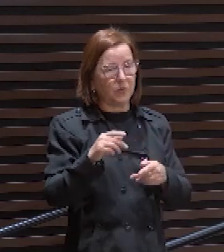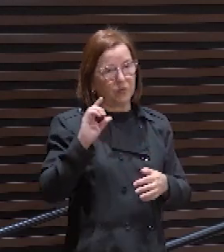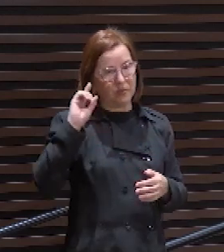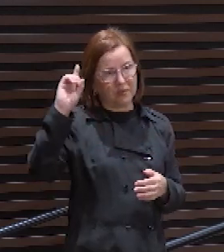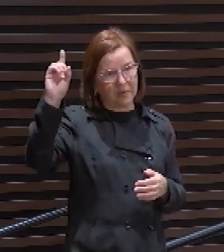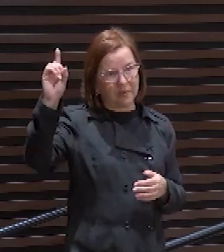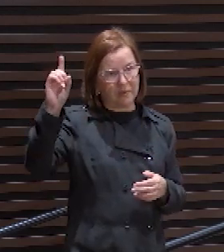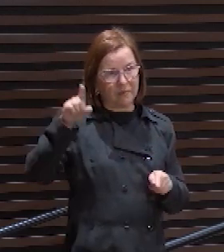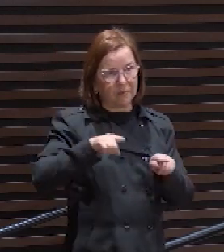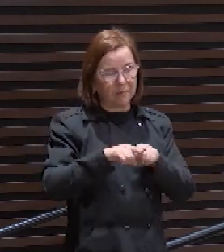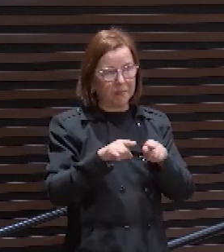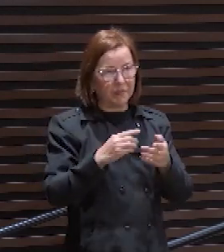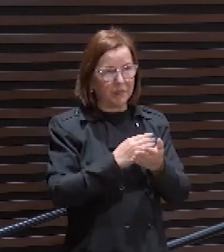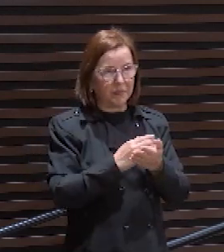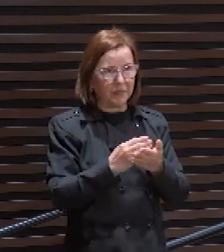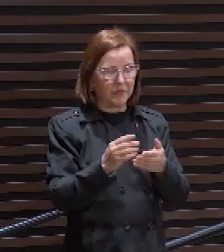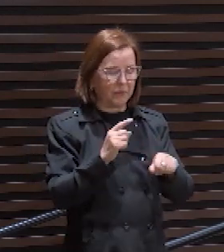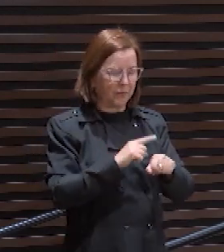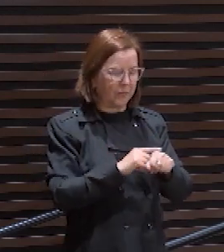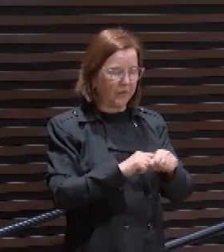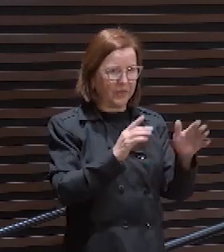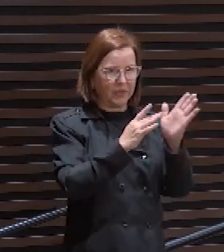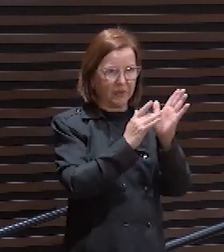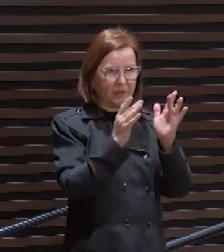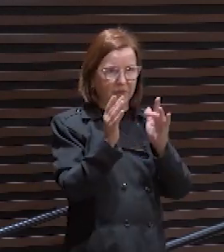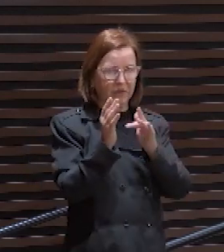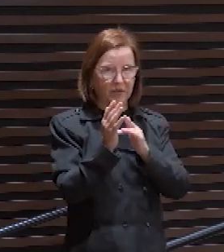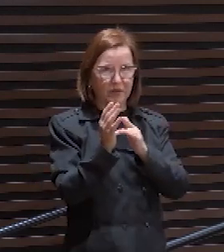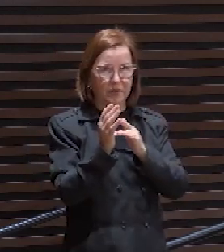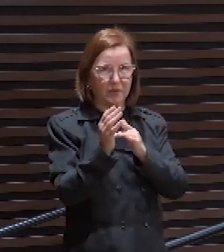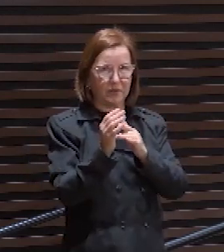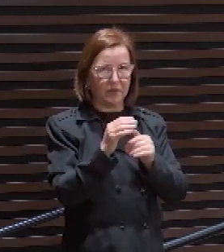Mas a partir do momento em que Jesus, ele morre,